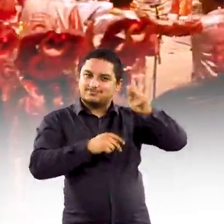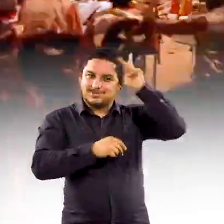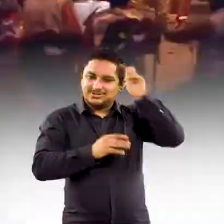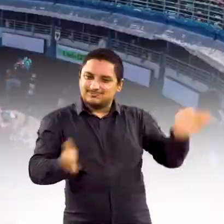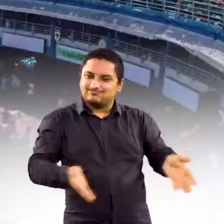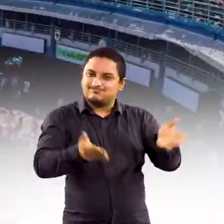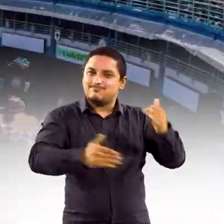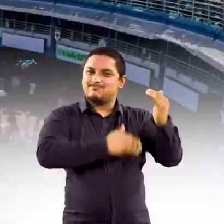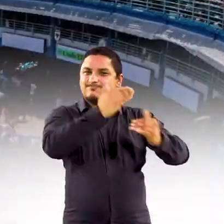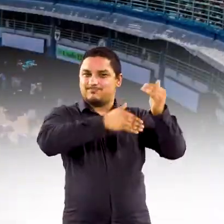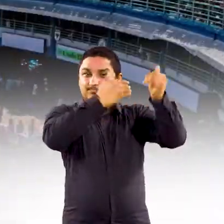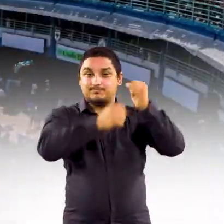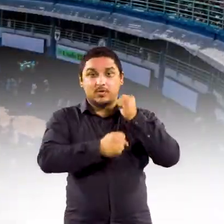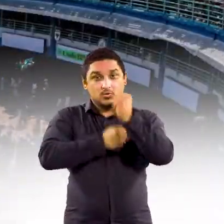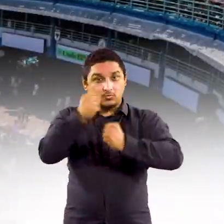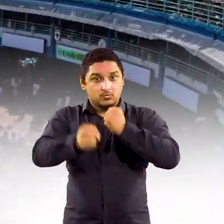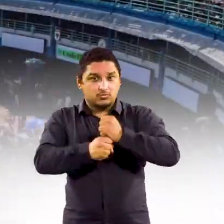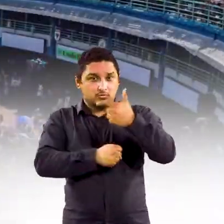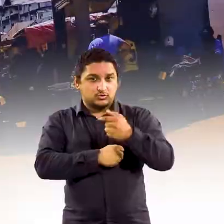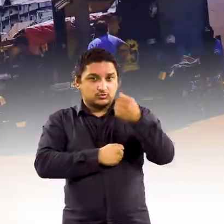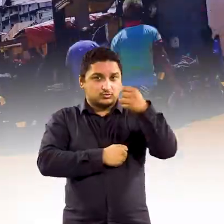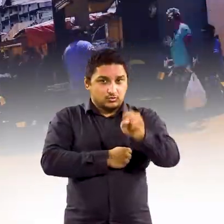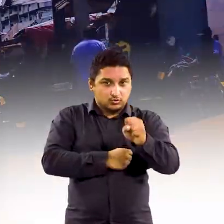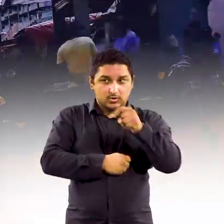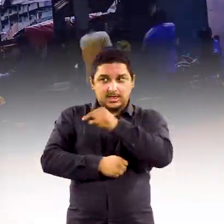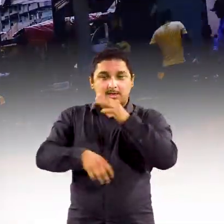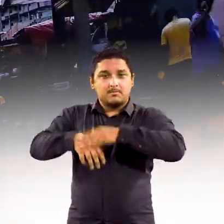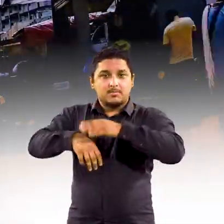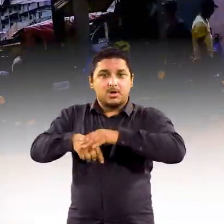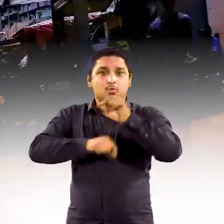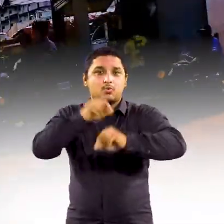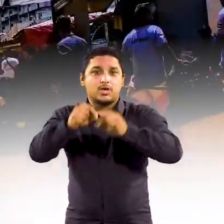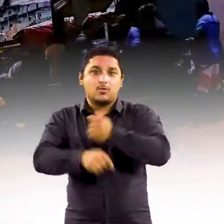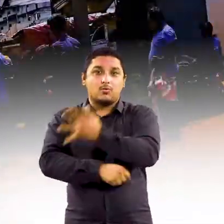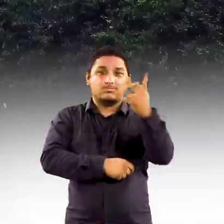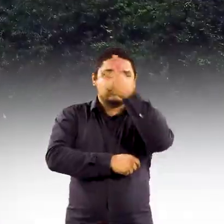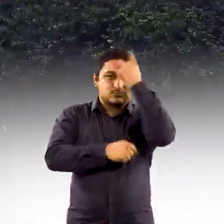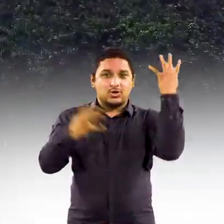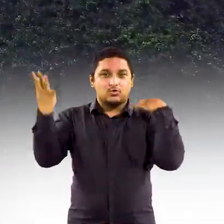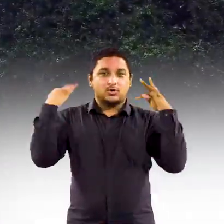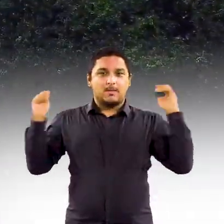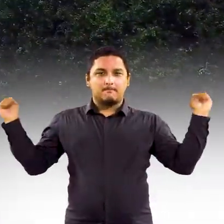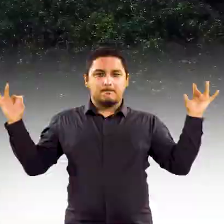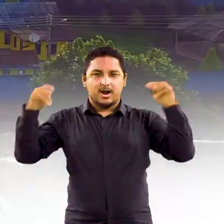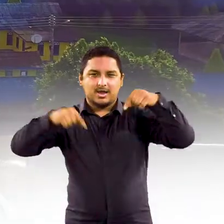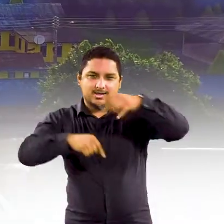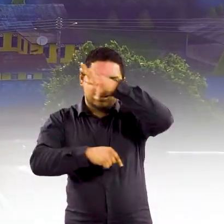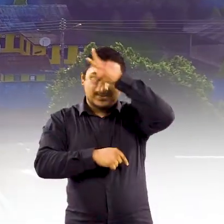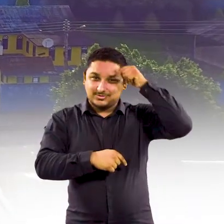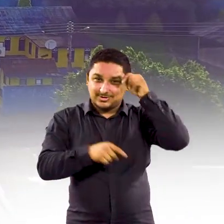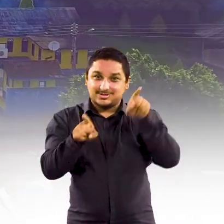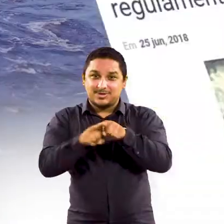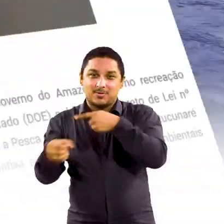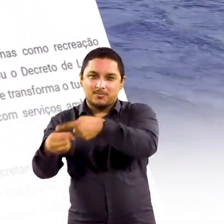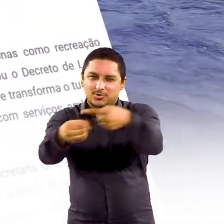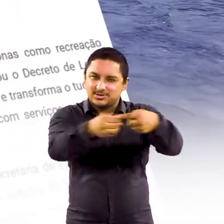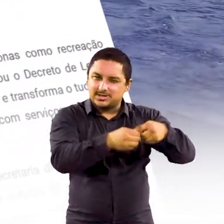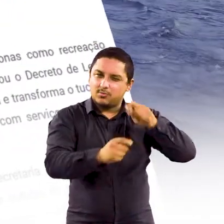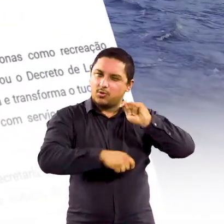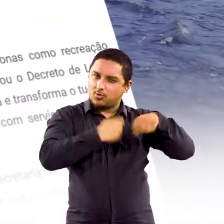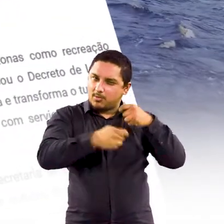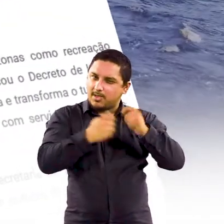Parintins. Em 2018, aumentou o fluxo de turistas no Amazonas, aqueceu a economia do interior e